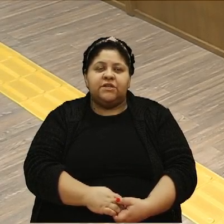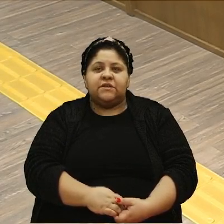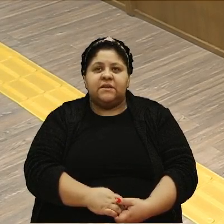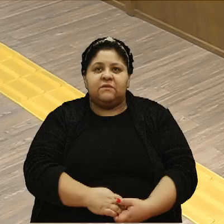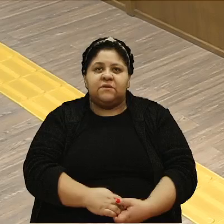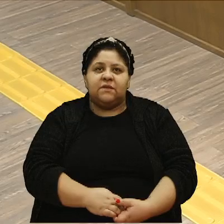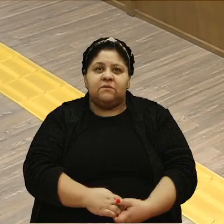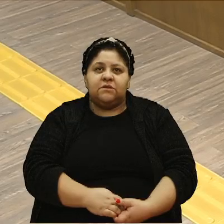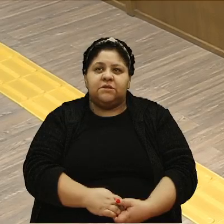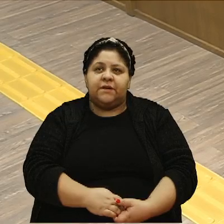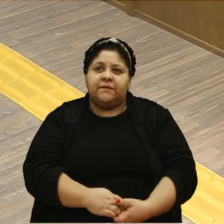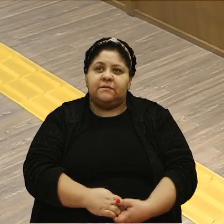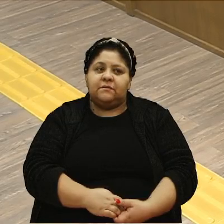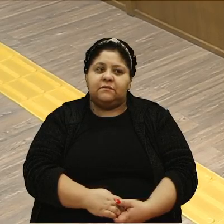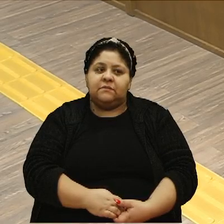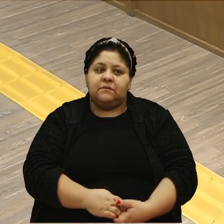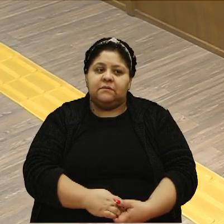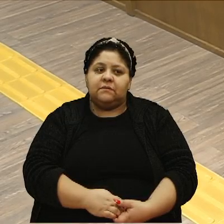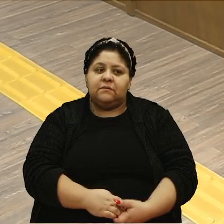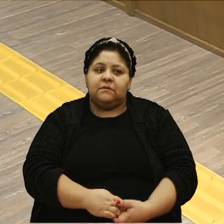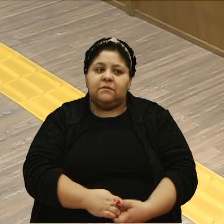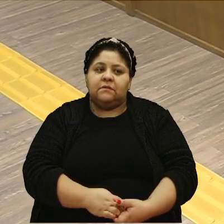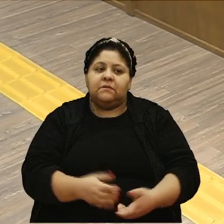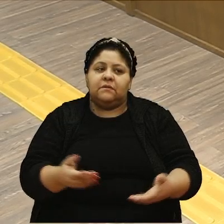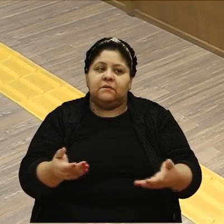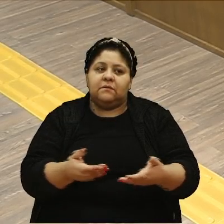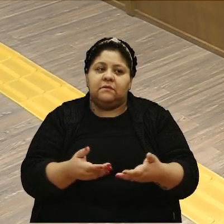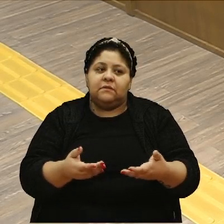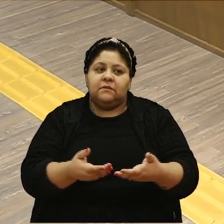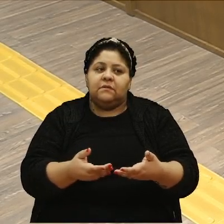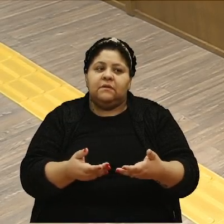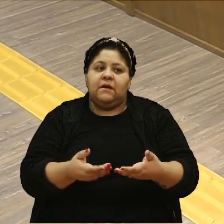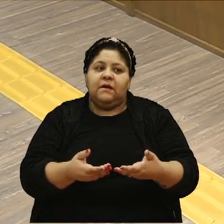Eu quero uma partezinha, vereador. Uma parte, vereador.